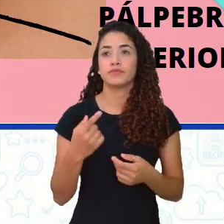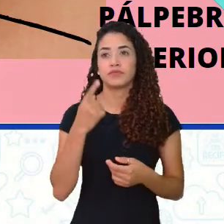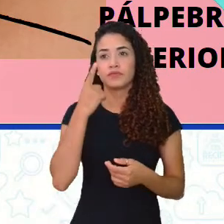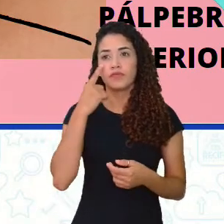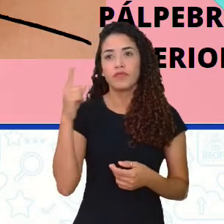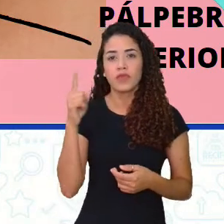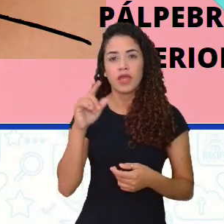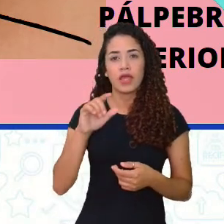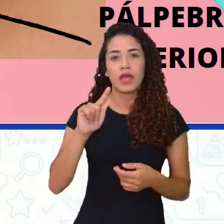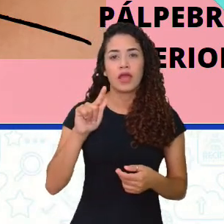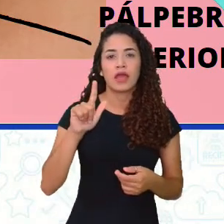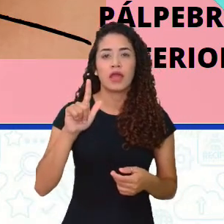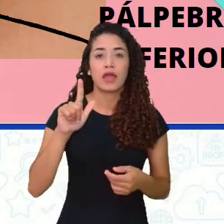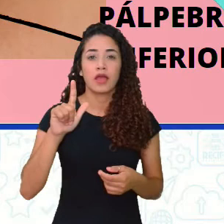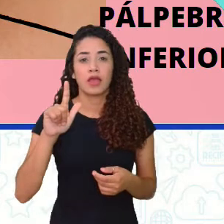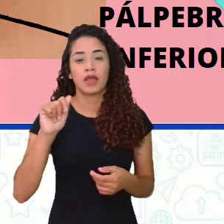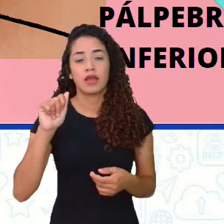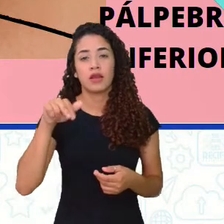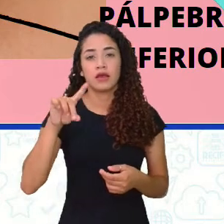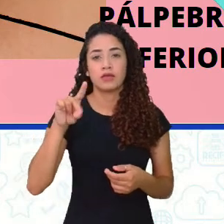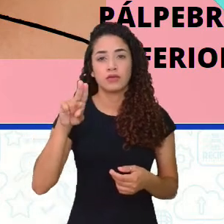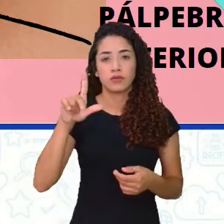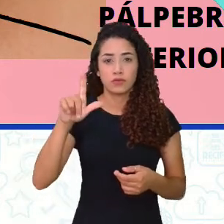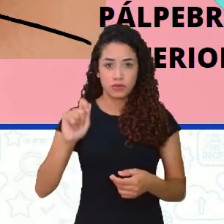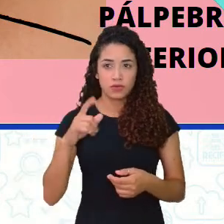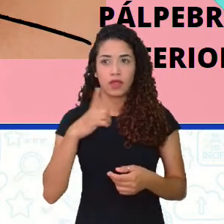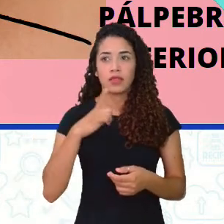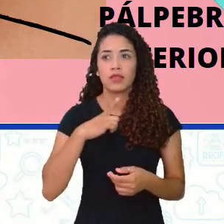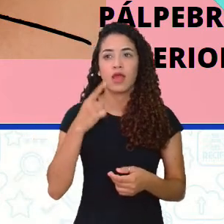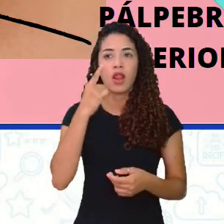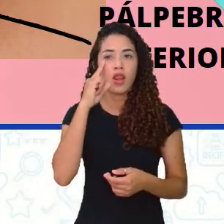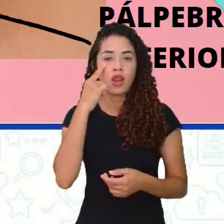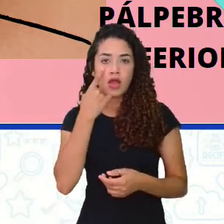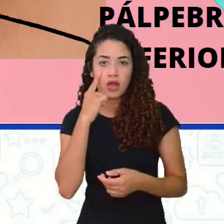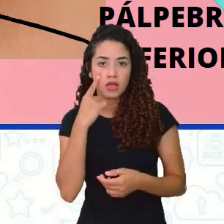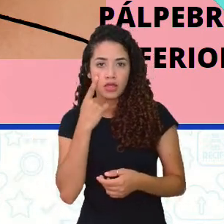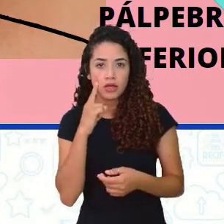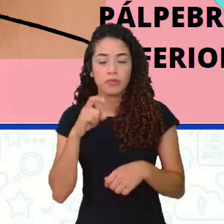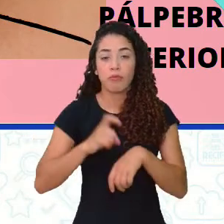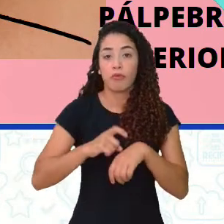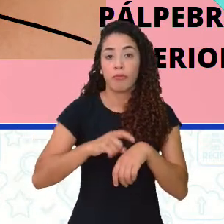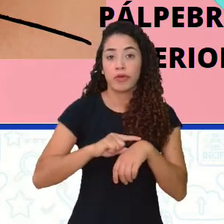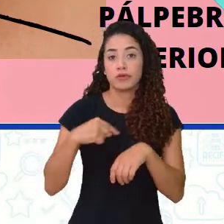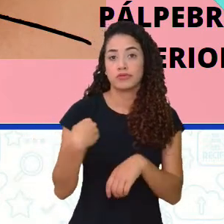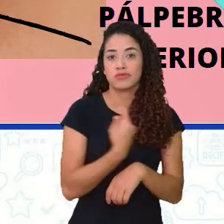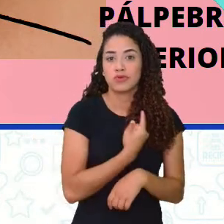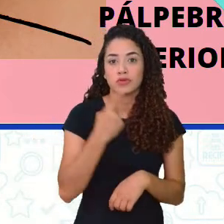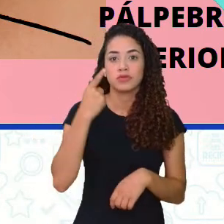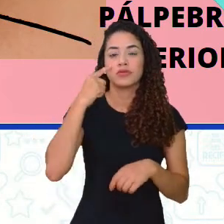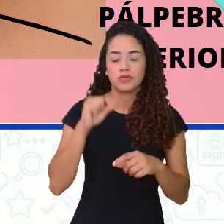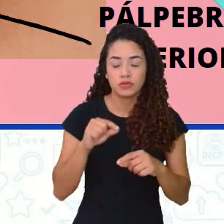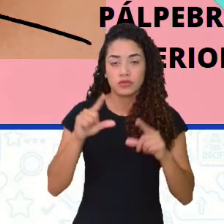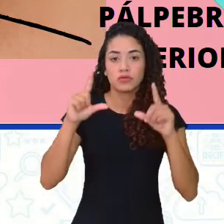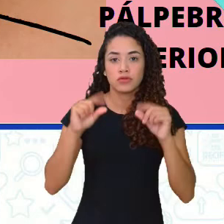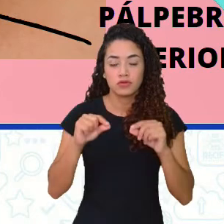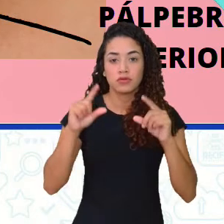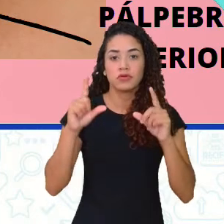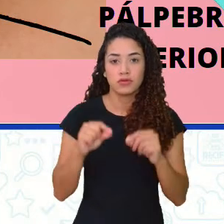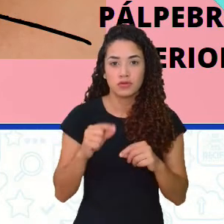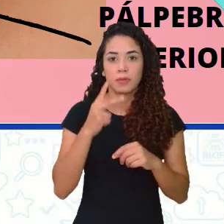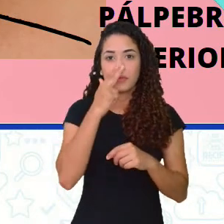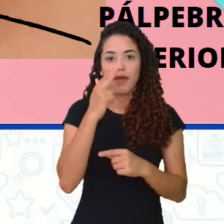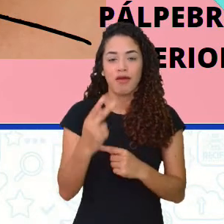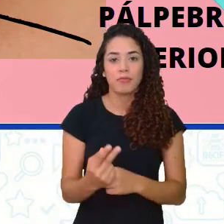lacrimal, né? Que aí é a questão da lágrima. Cada vez que a gente fecha e abre o olho, a gente está lubrificando com lágrima. Muitas vezes a gente